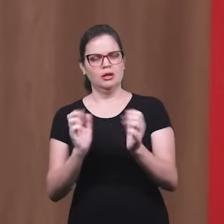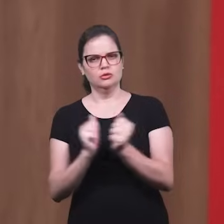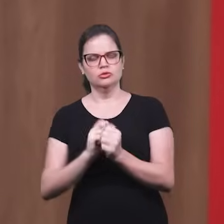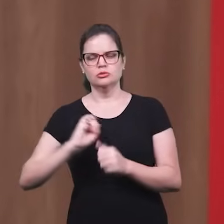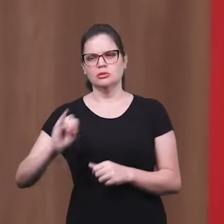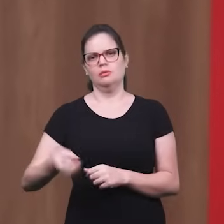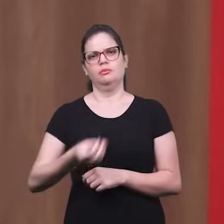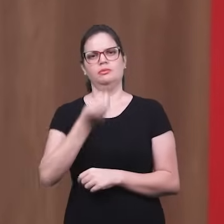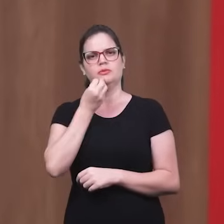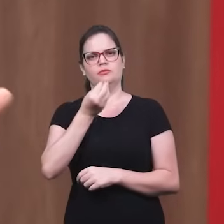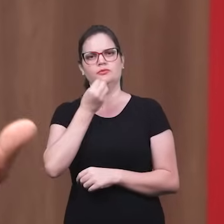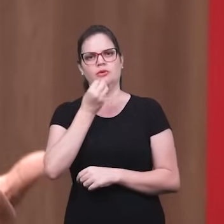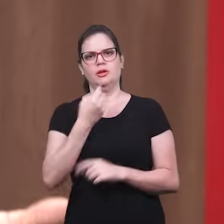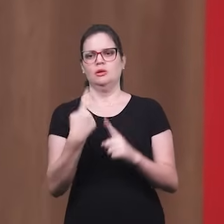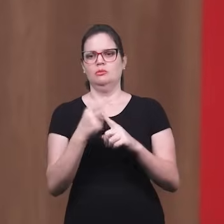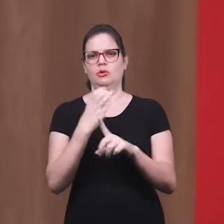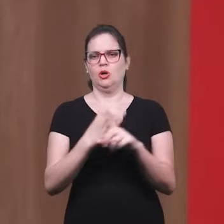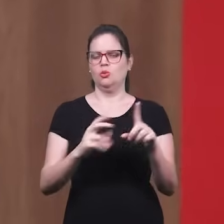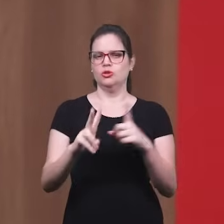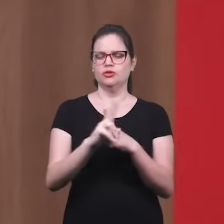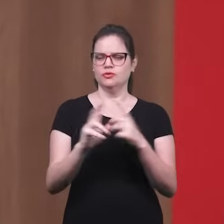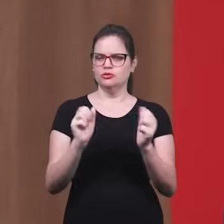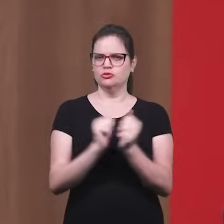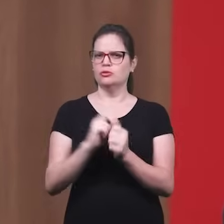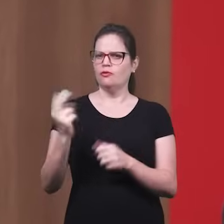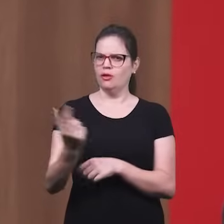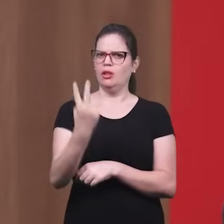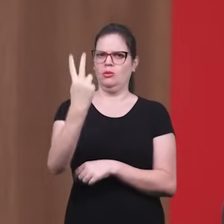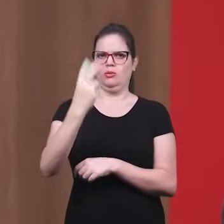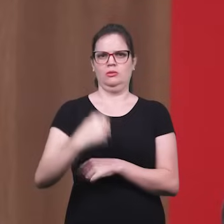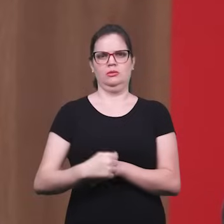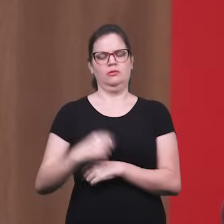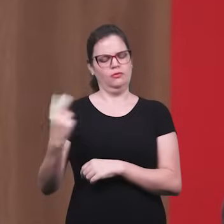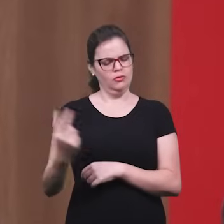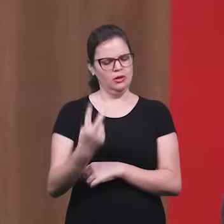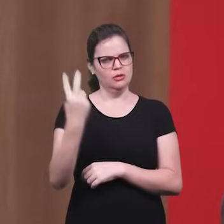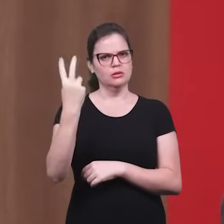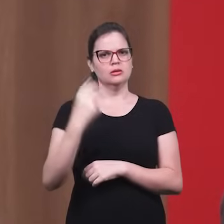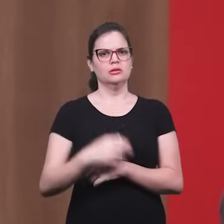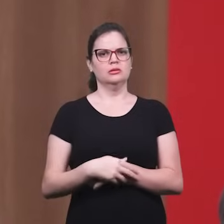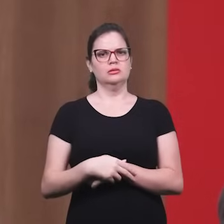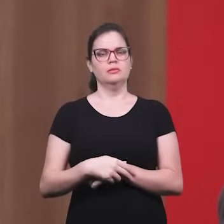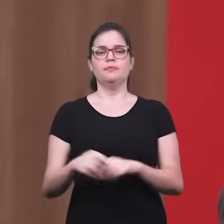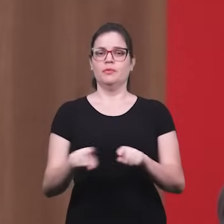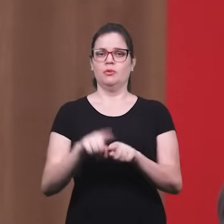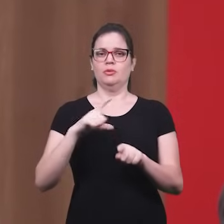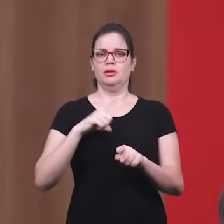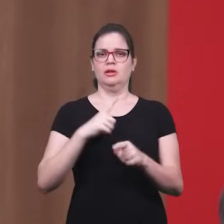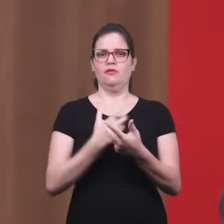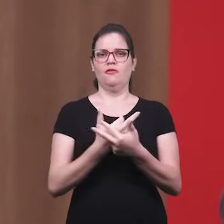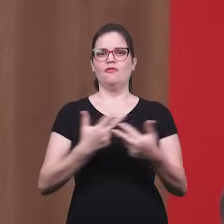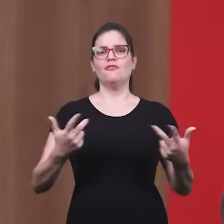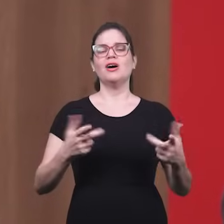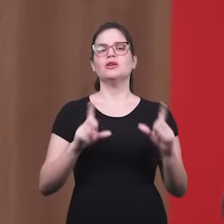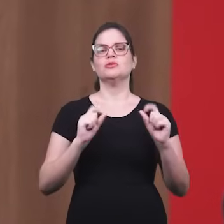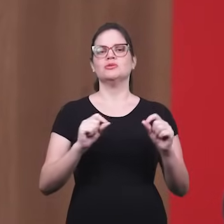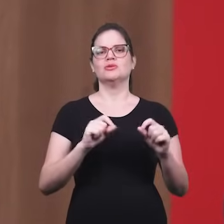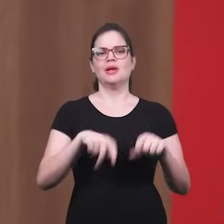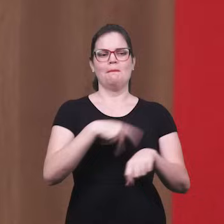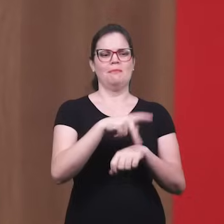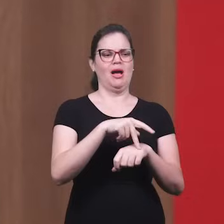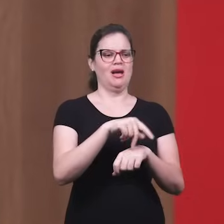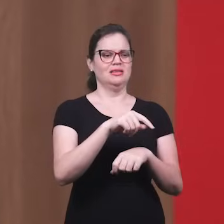juntos, de poderem fazer vigílias juntos, jovens. Valorizem isso. Nós temos jovens em vários países que estão